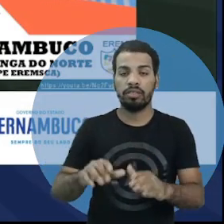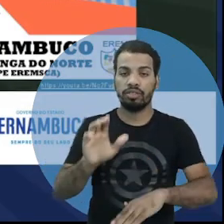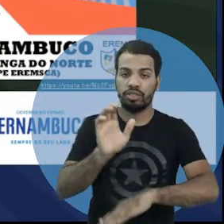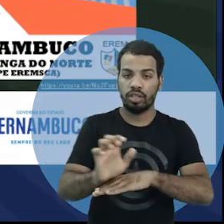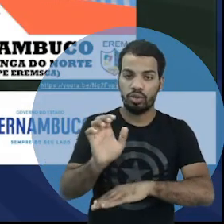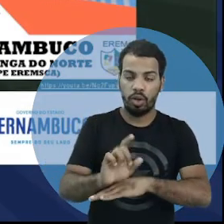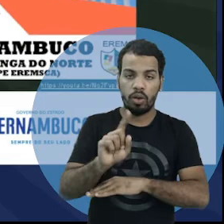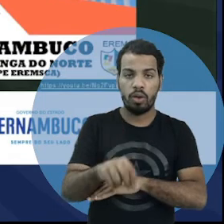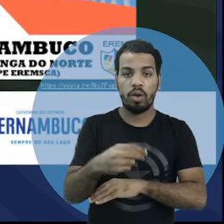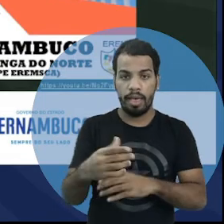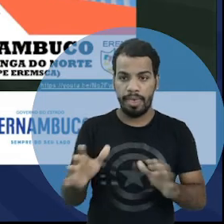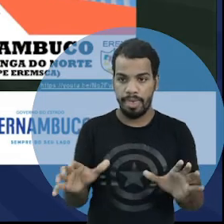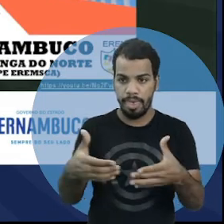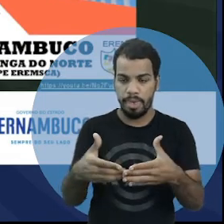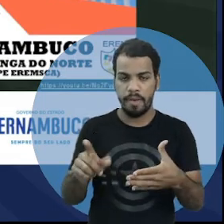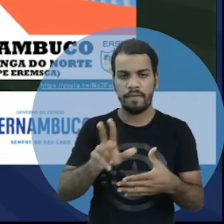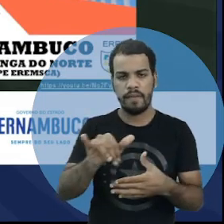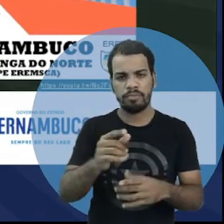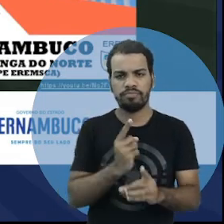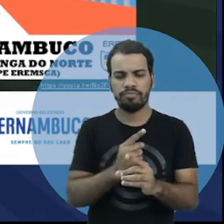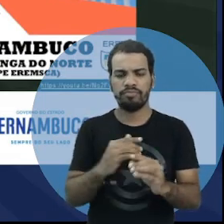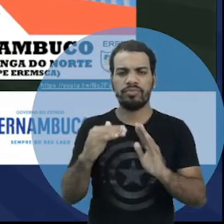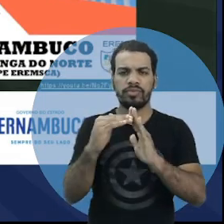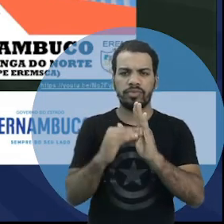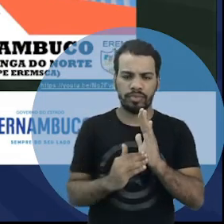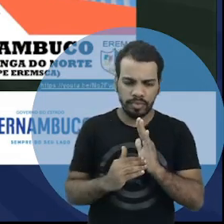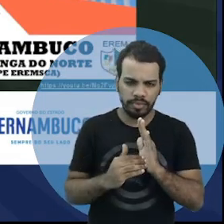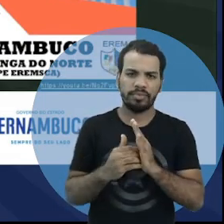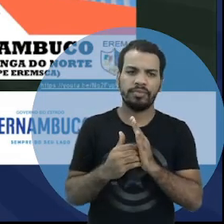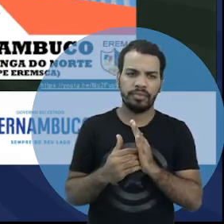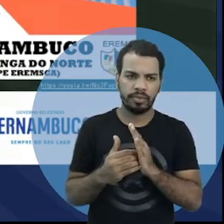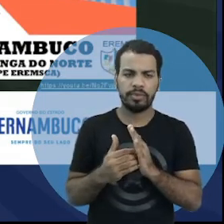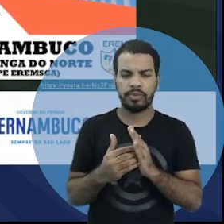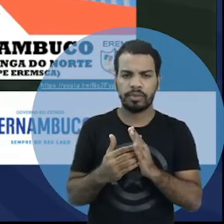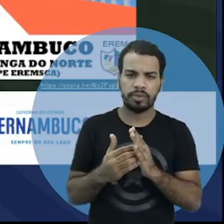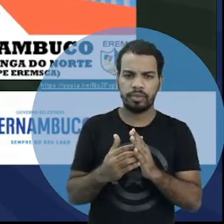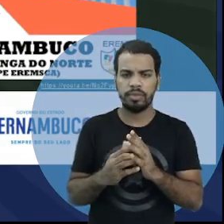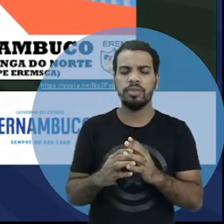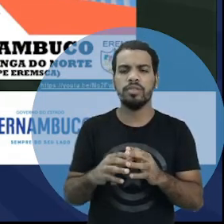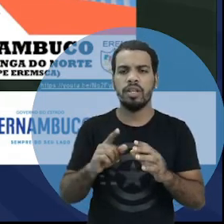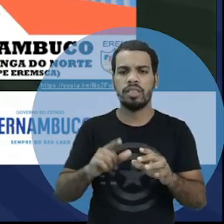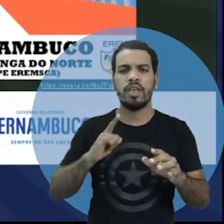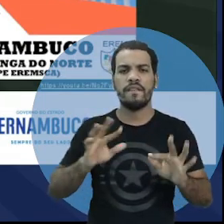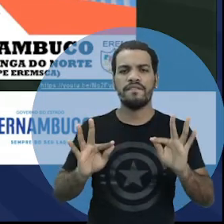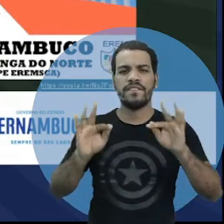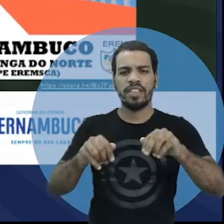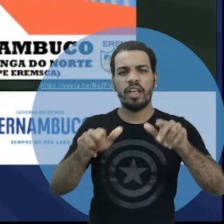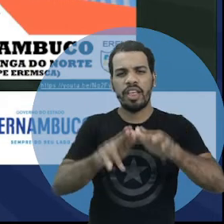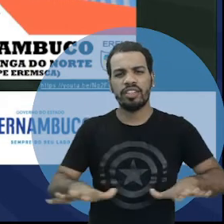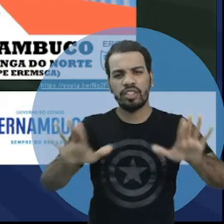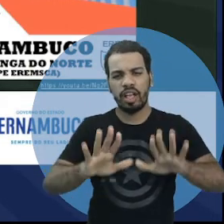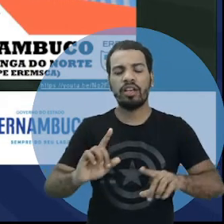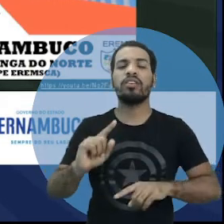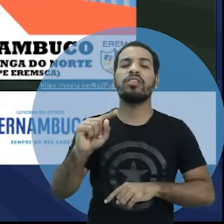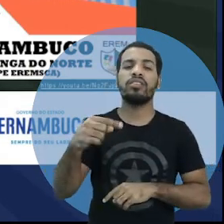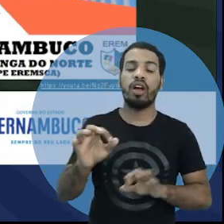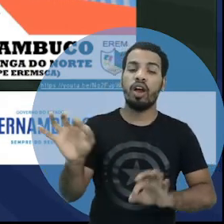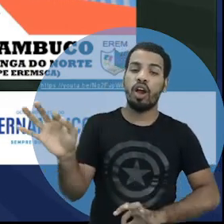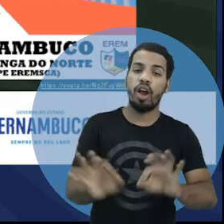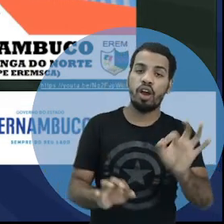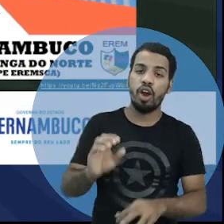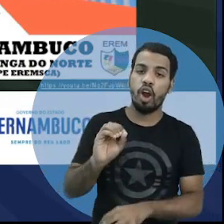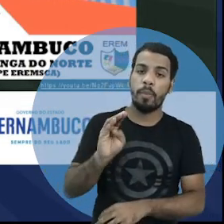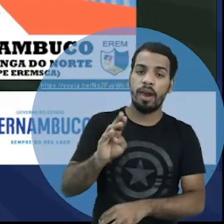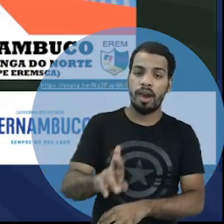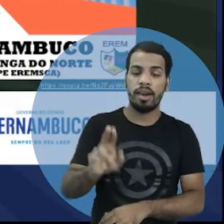estadual, onde as equipes vão se classificando, os estudantes vão para uma determinada final nacional ali, e aí a organização da